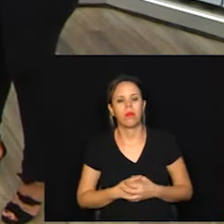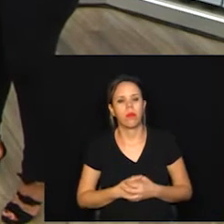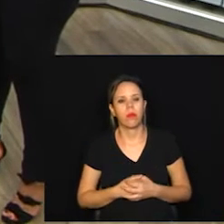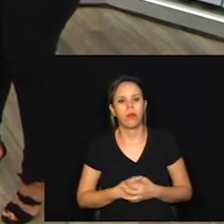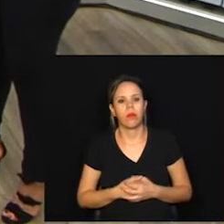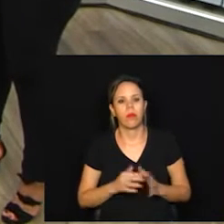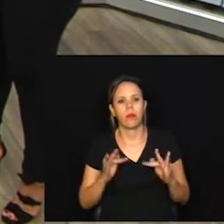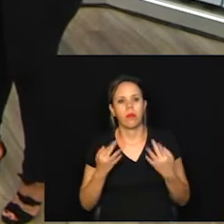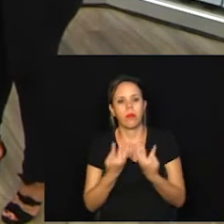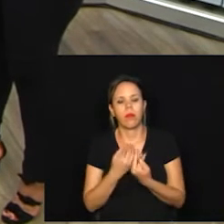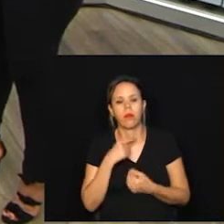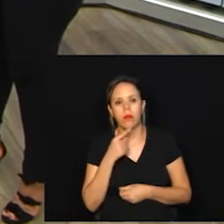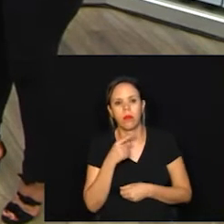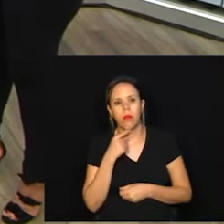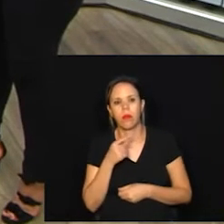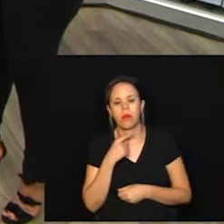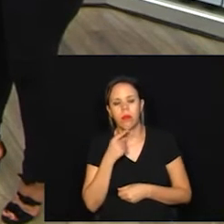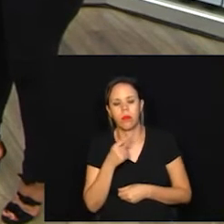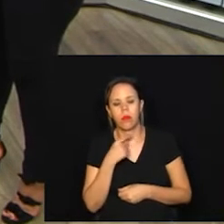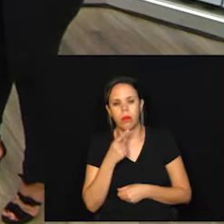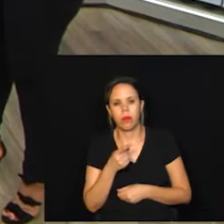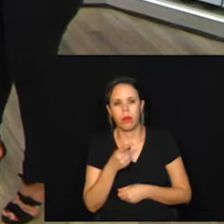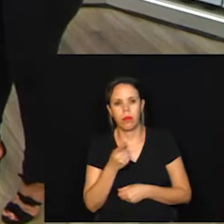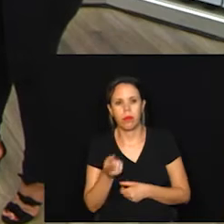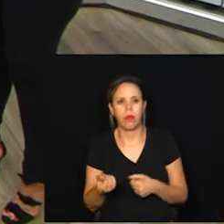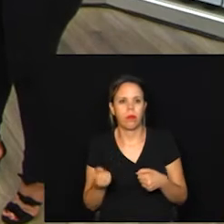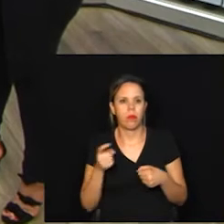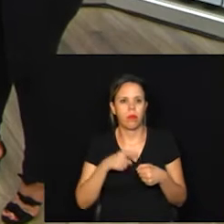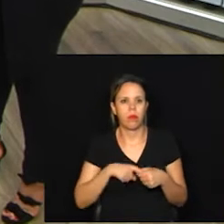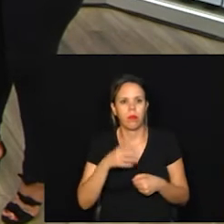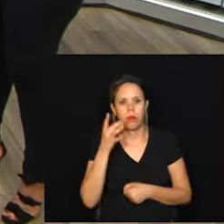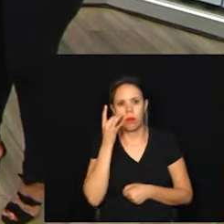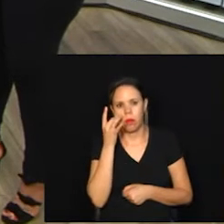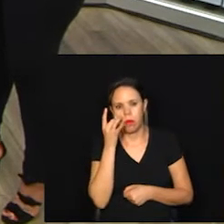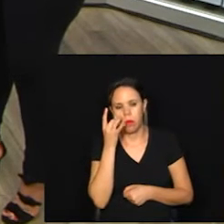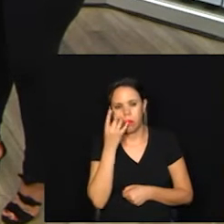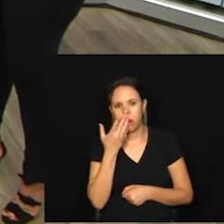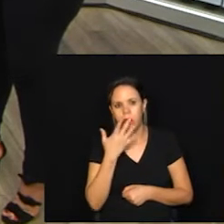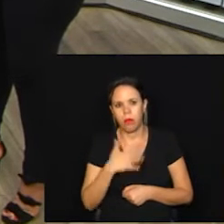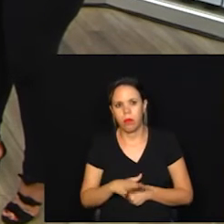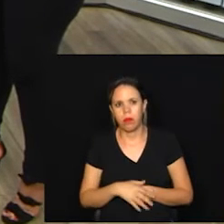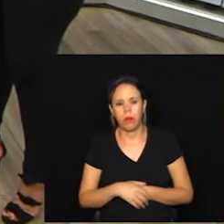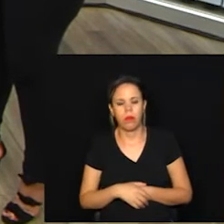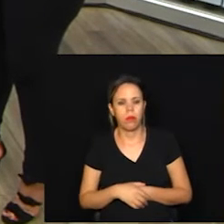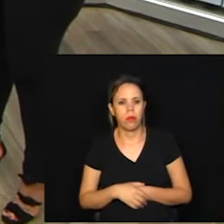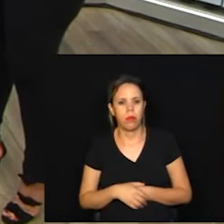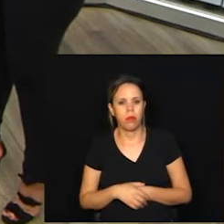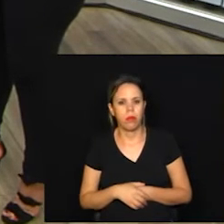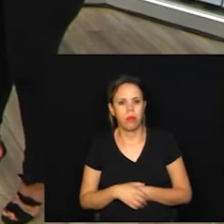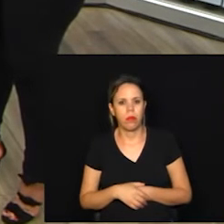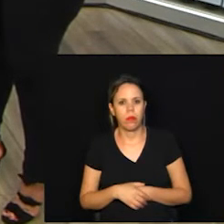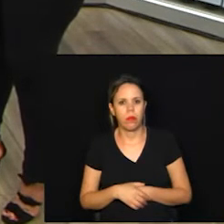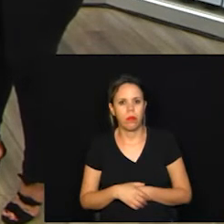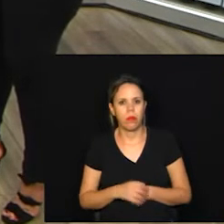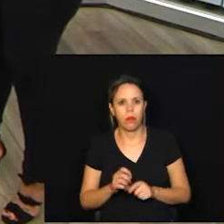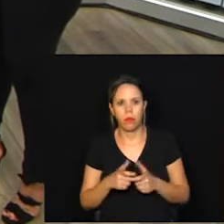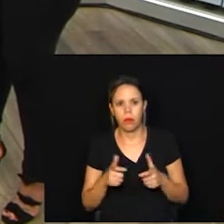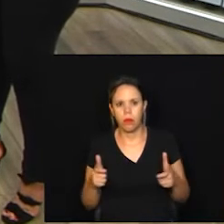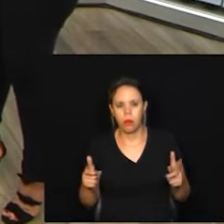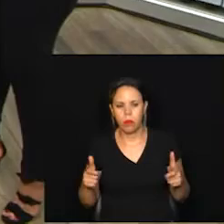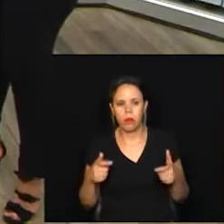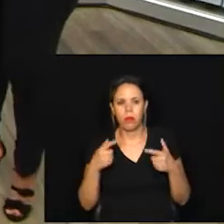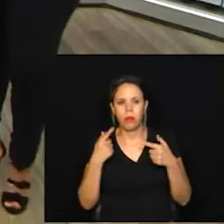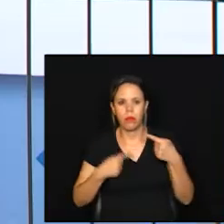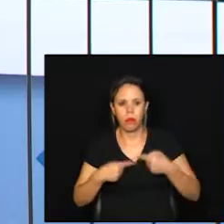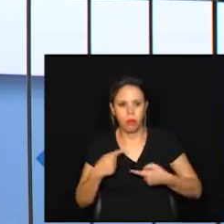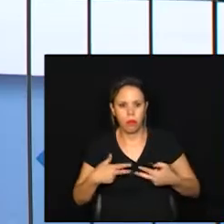muitos pais estão em dúvida, que são o retorno presencial das crianças, né? Foi uma ampla